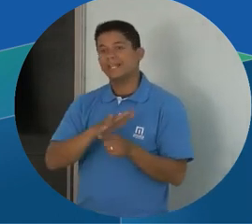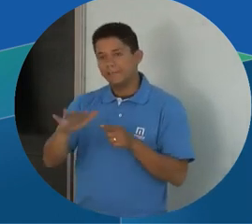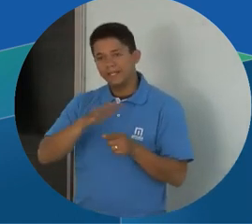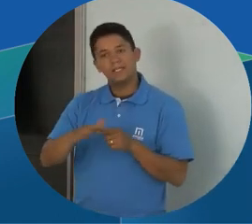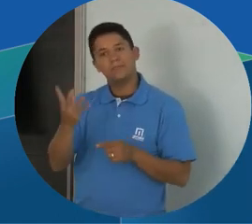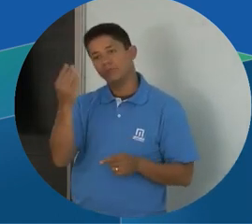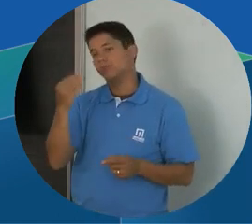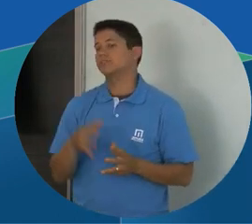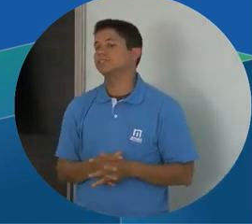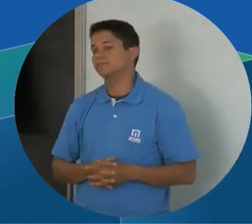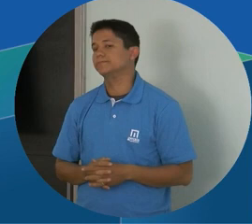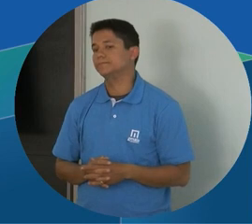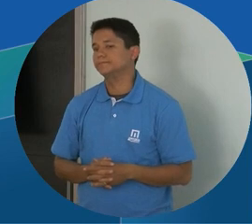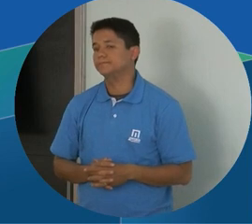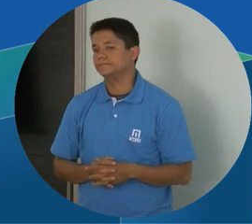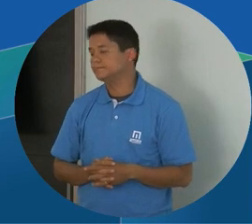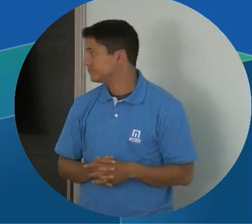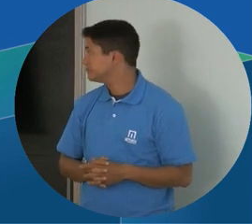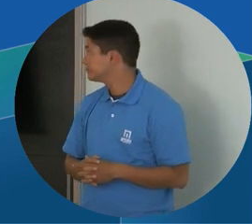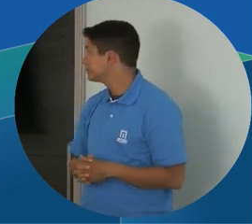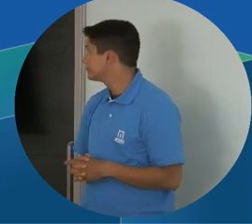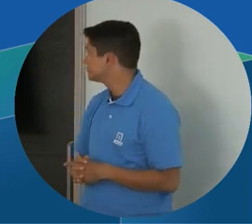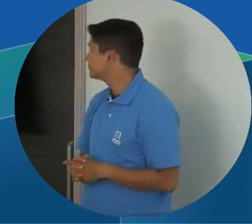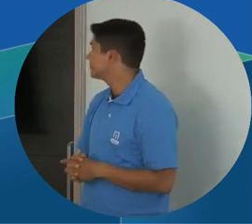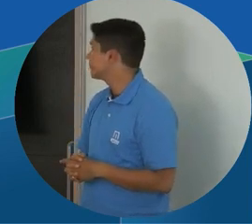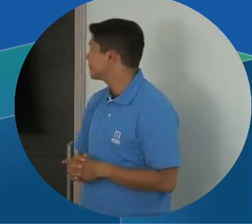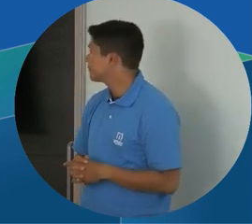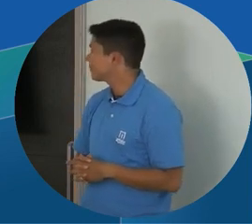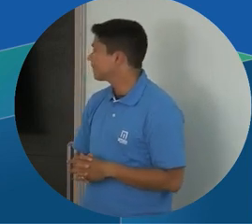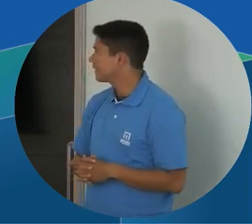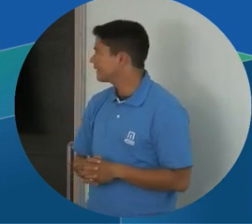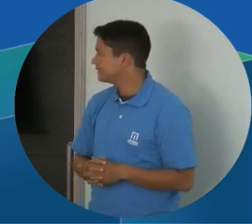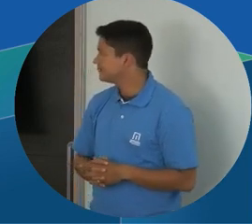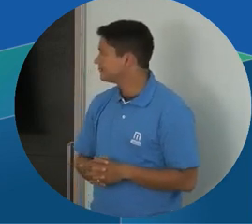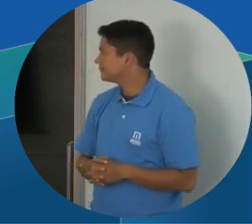Tá? Pode passar. Eu que passo.